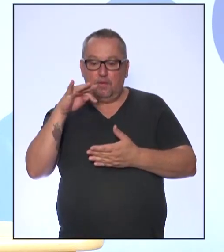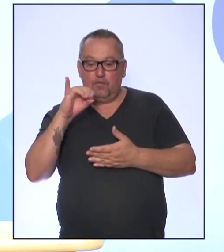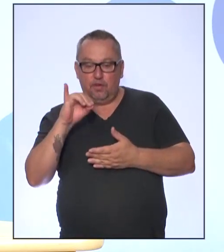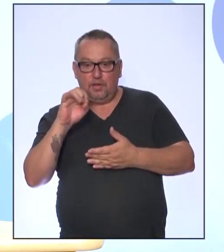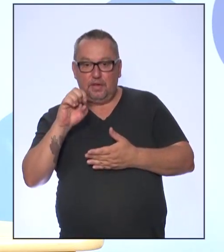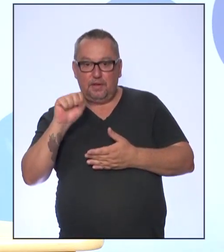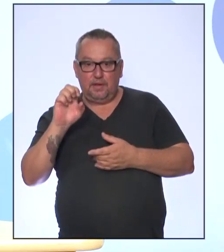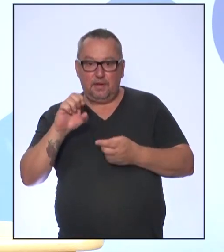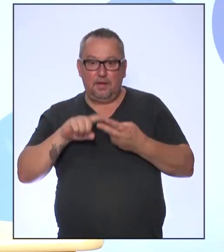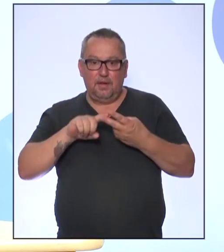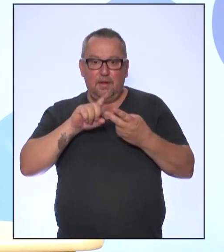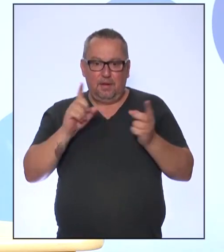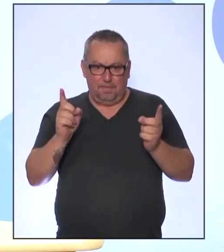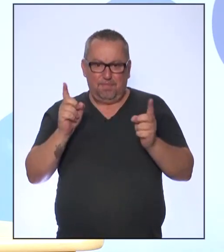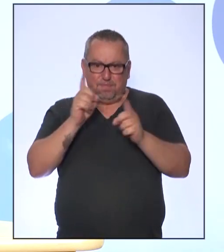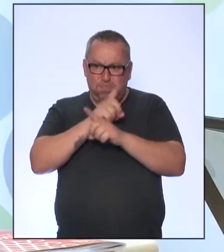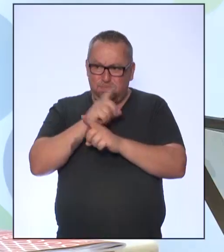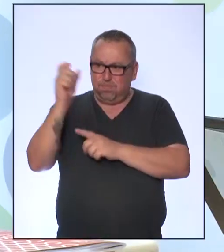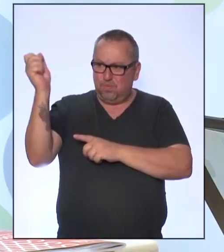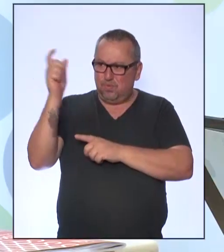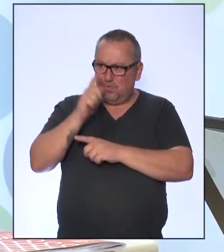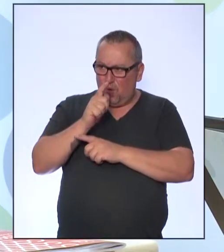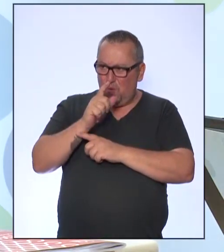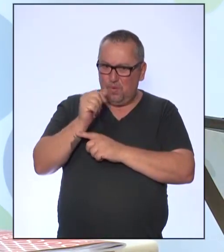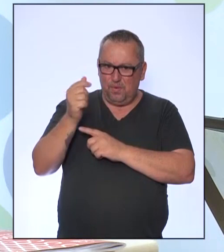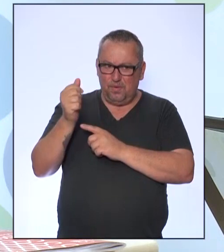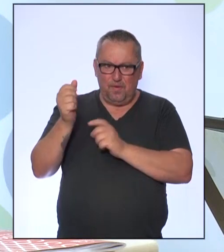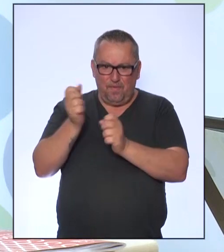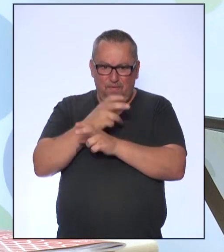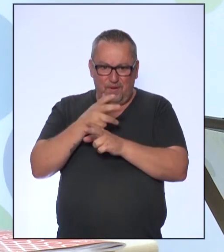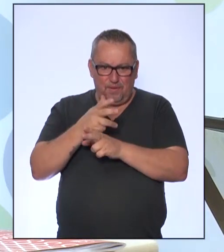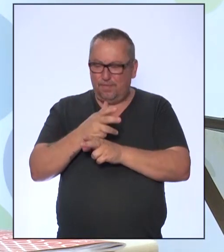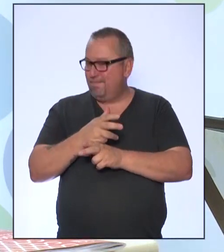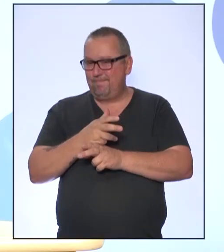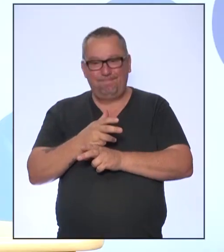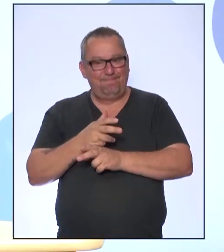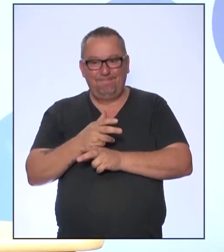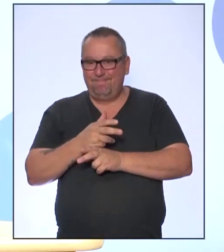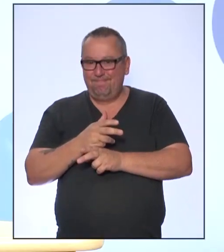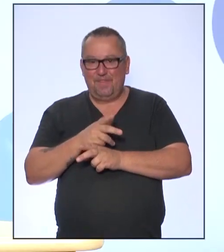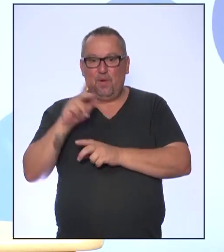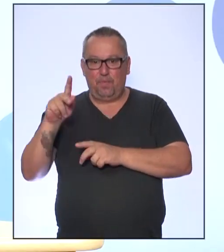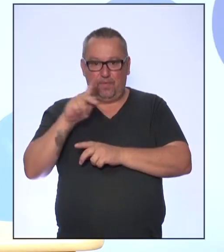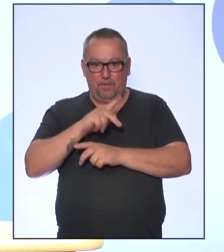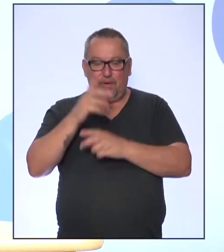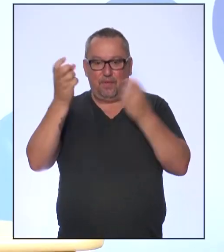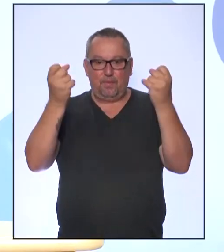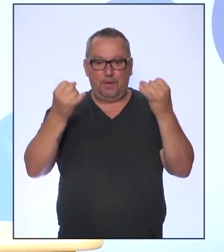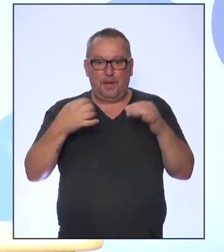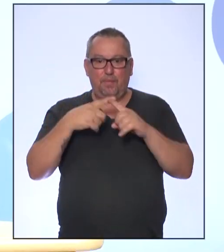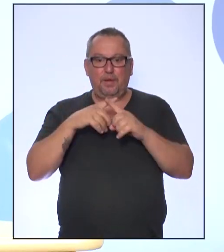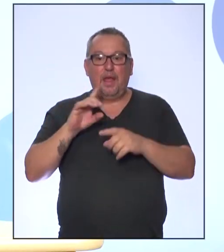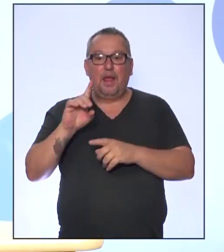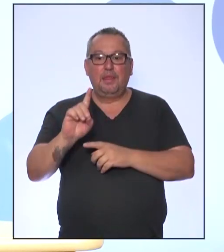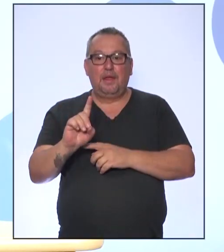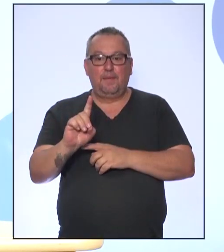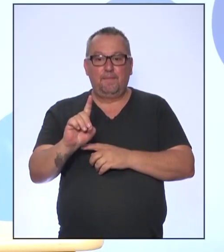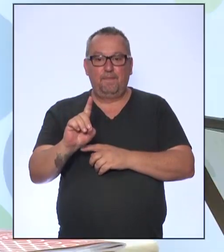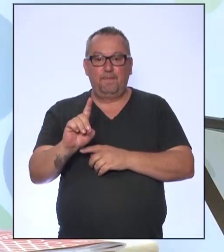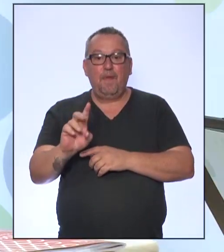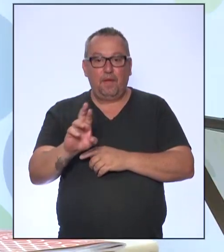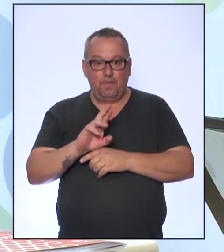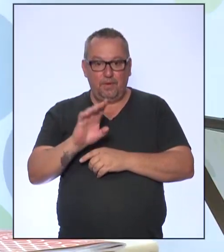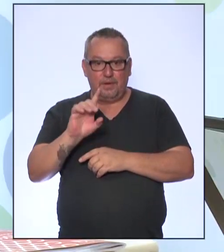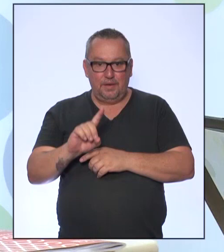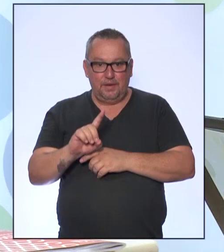é oposto o sol e o vento? Não, né, João? Então, a professora Lúcia vai explicar para você por que é a D. Bom, a